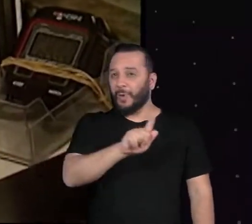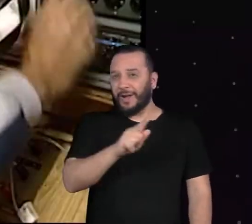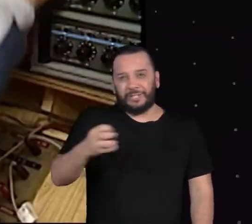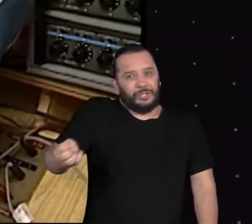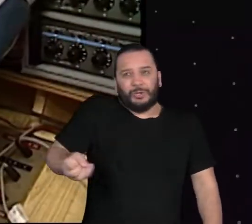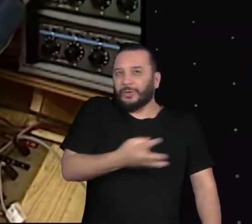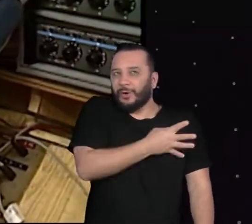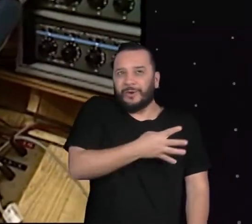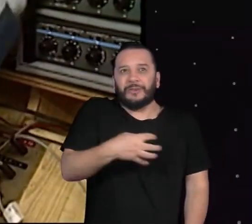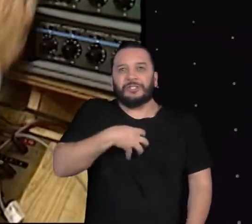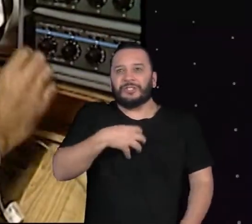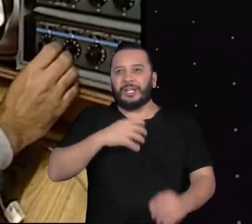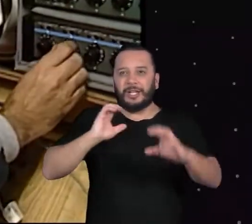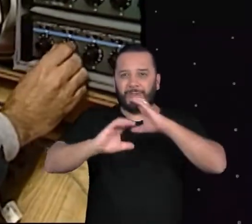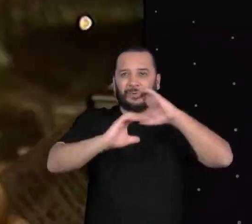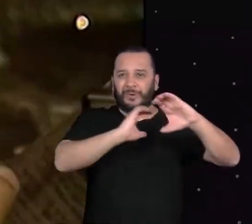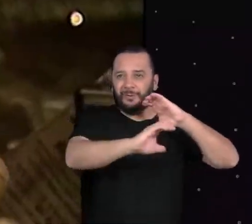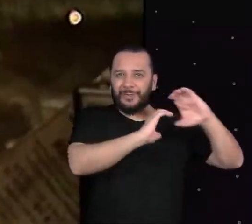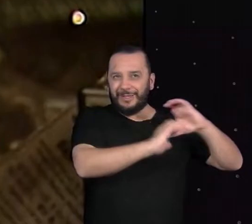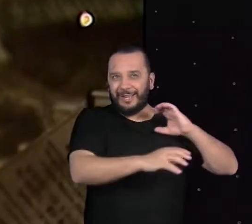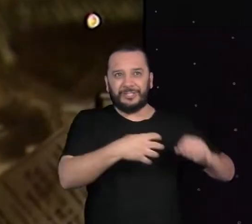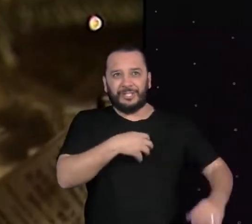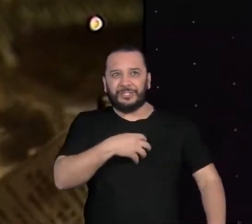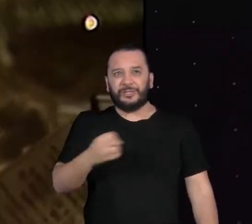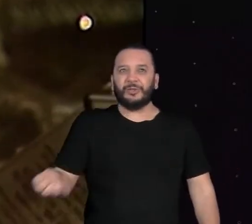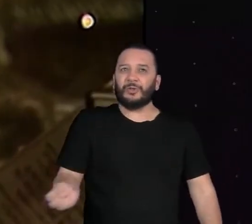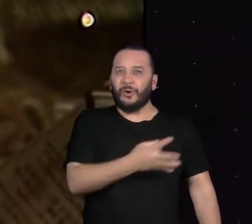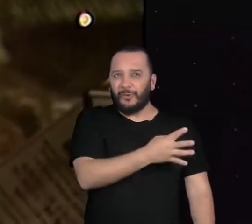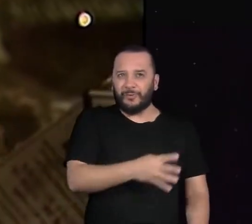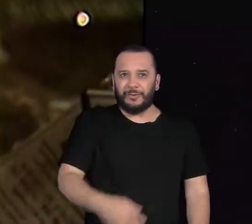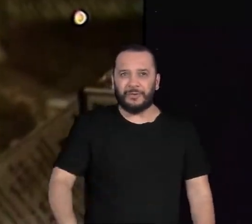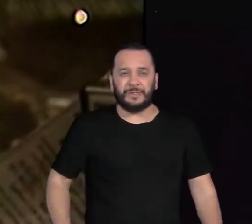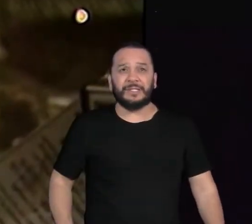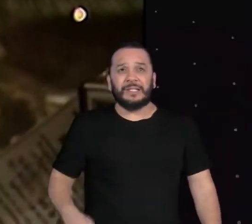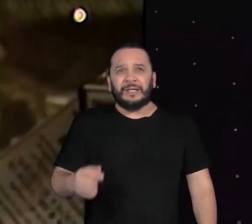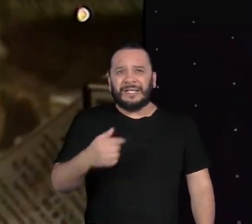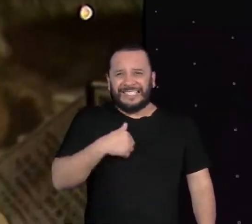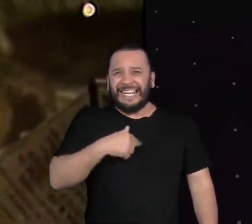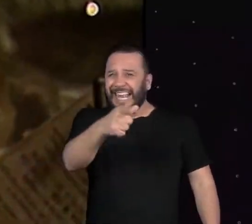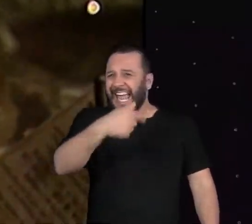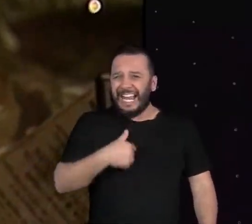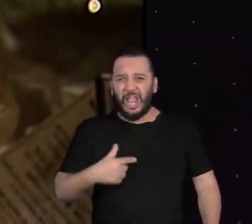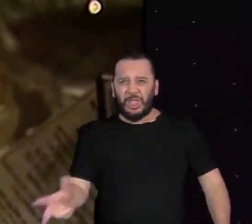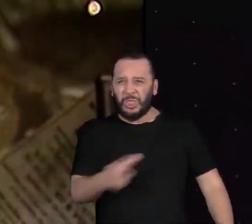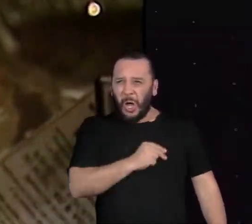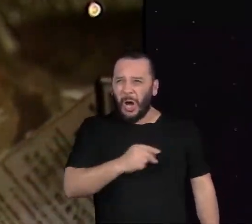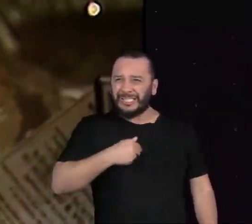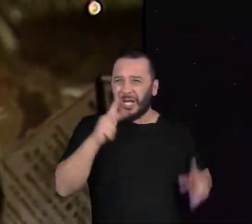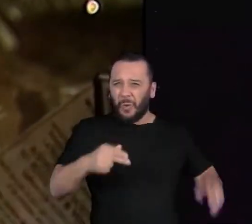a forma de se comunicar com o ouvinte. Mas não caiu Almir, um animal!